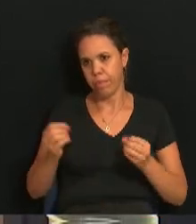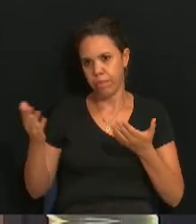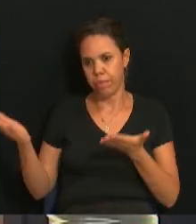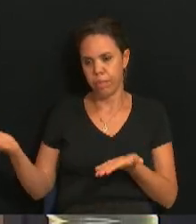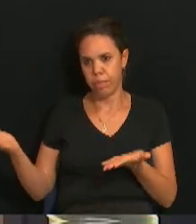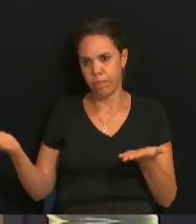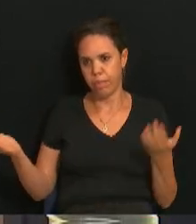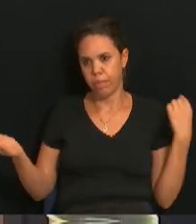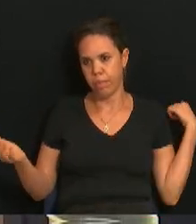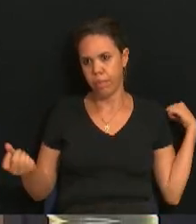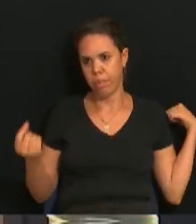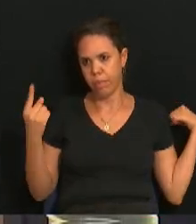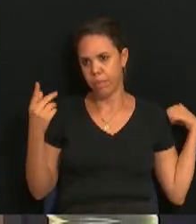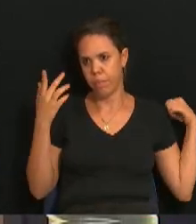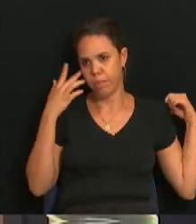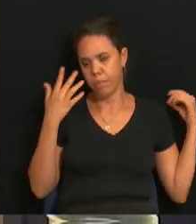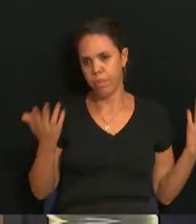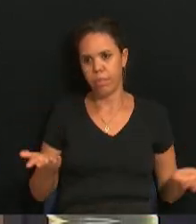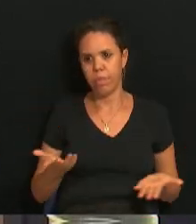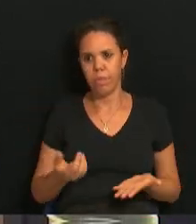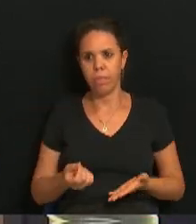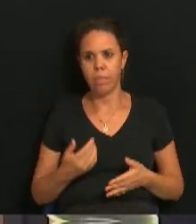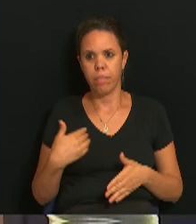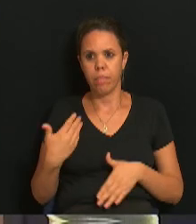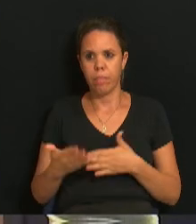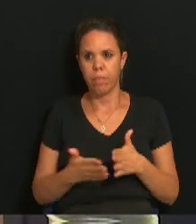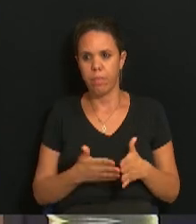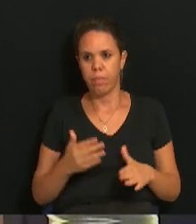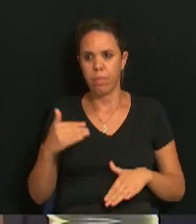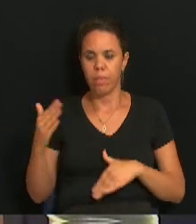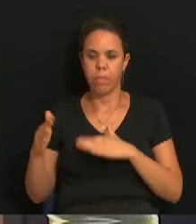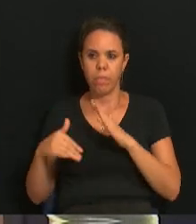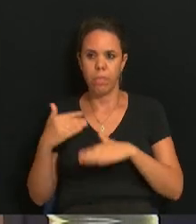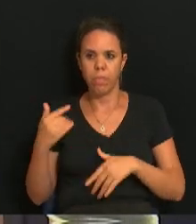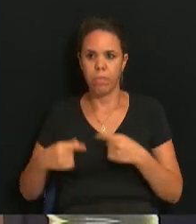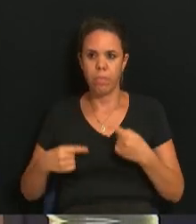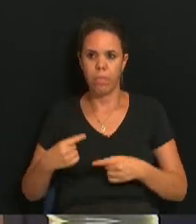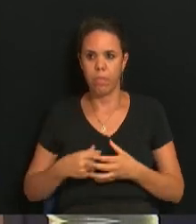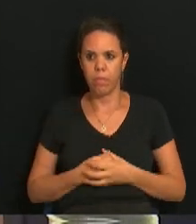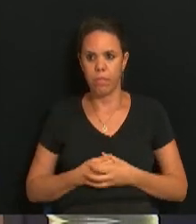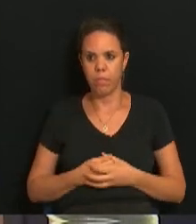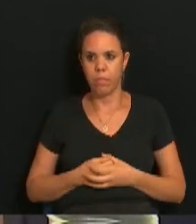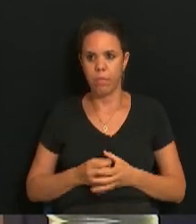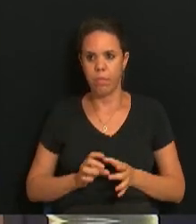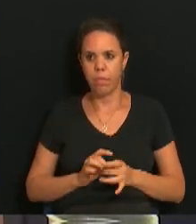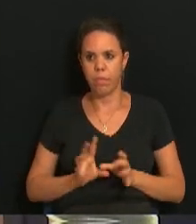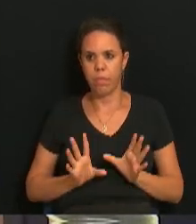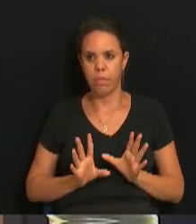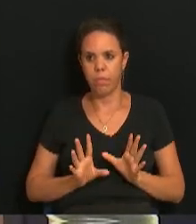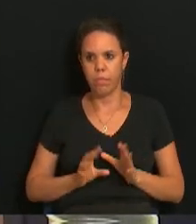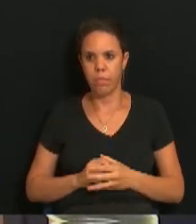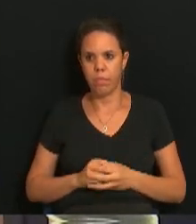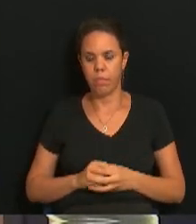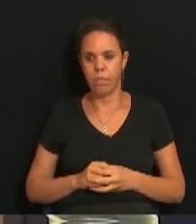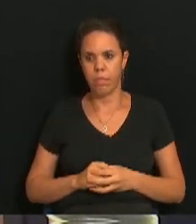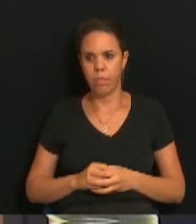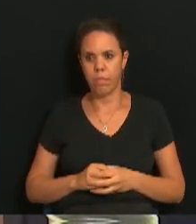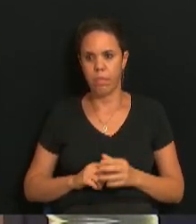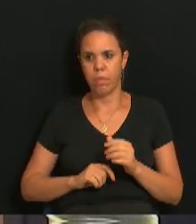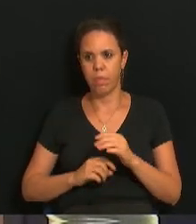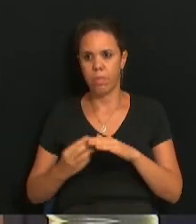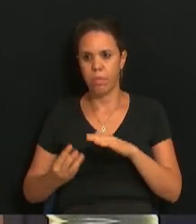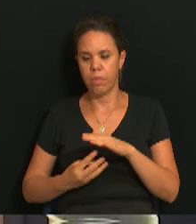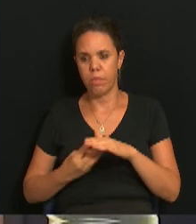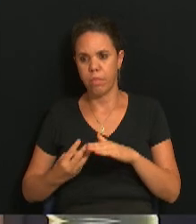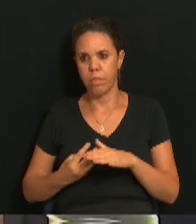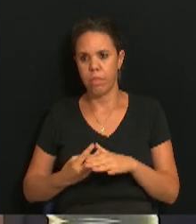achar estranho, mas em épocas de avanço de políticas neoliberais, ultraliberais, privatização, a gente vê